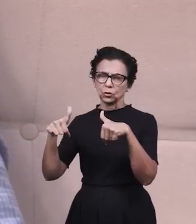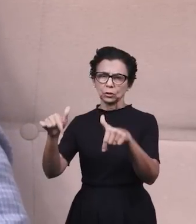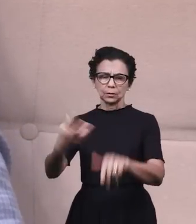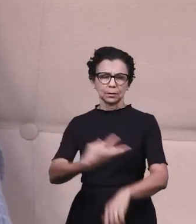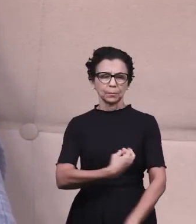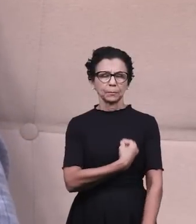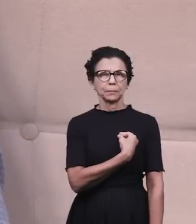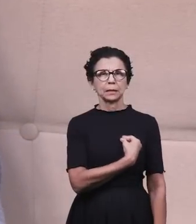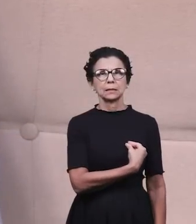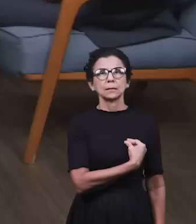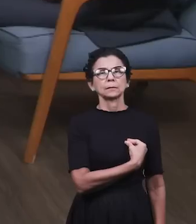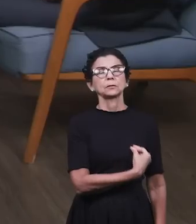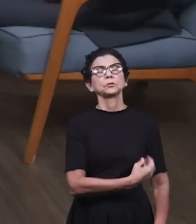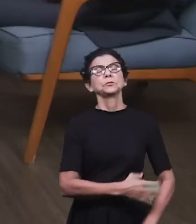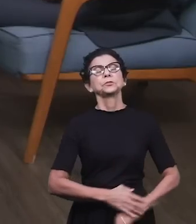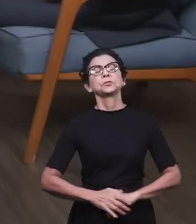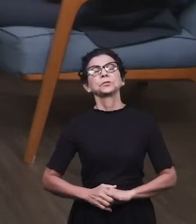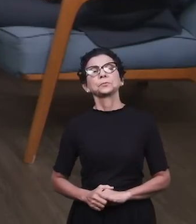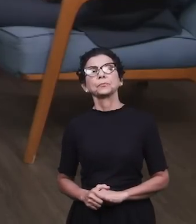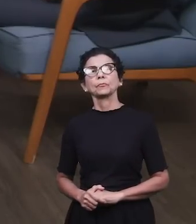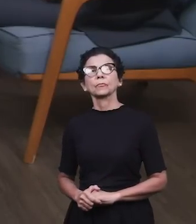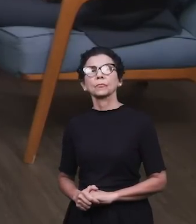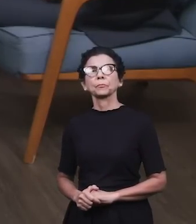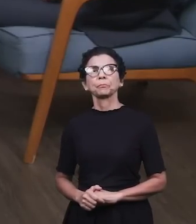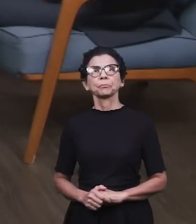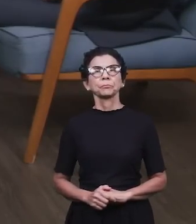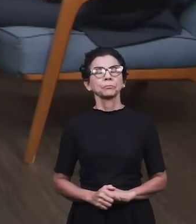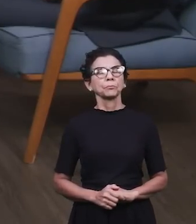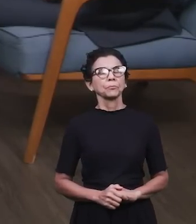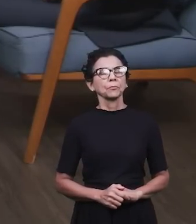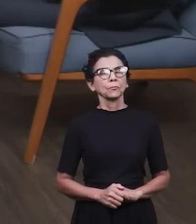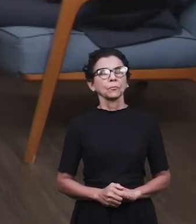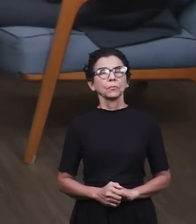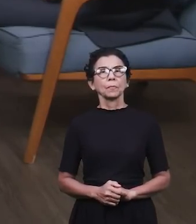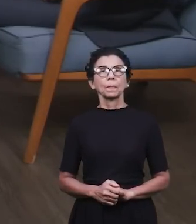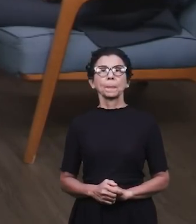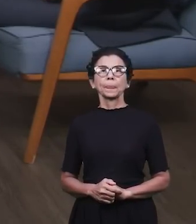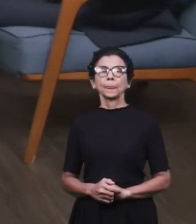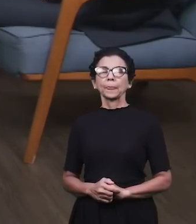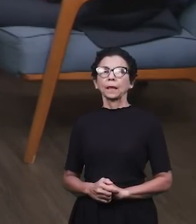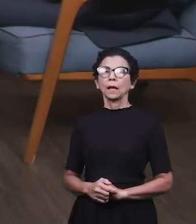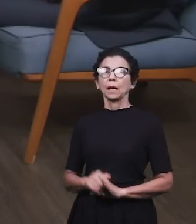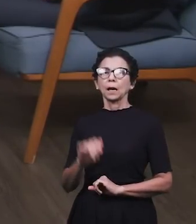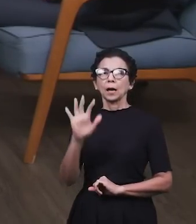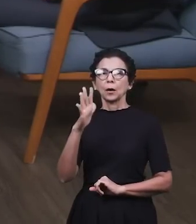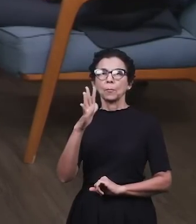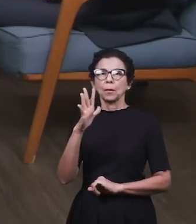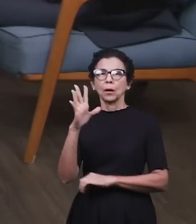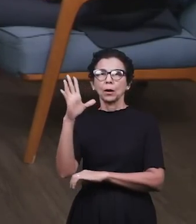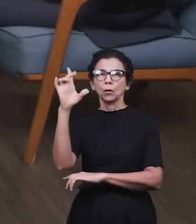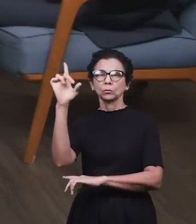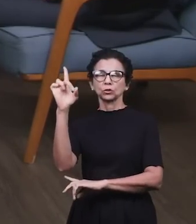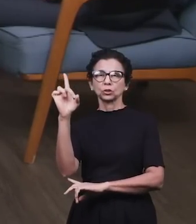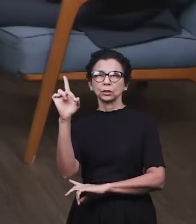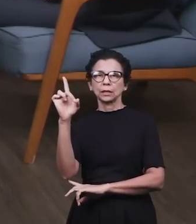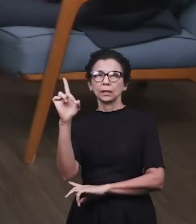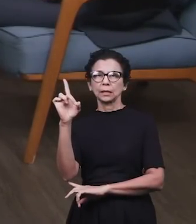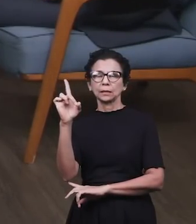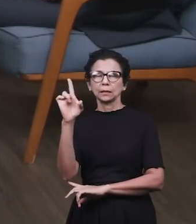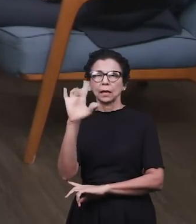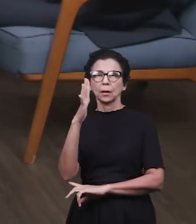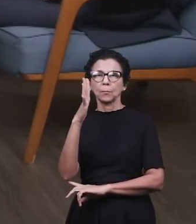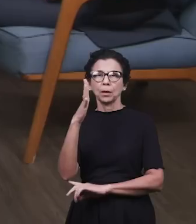as coisas. Você falou que os ministérios, você tem a destra, a mão que fala do ministério, você